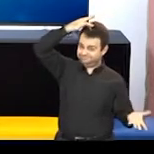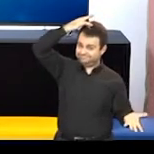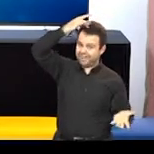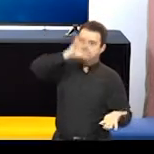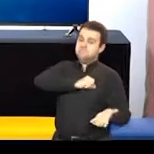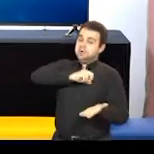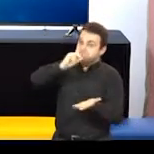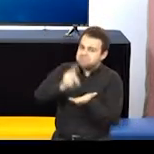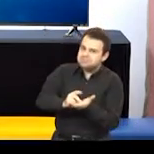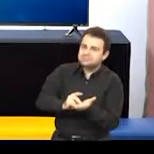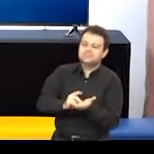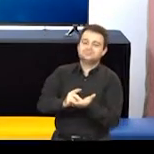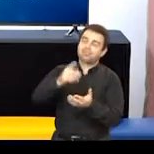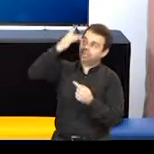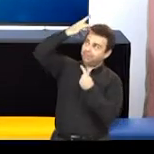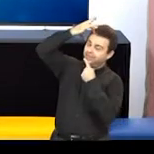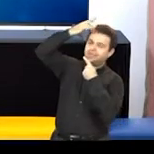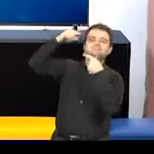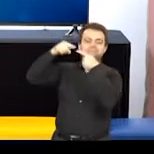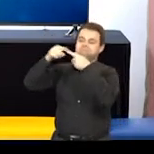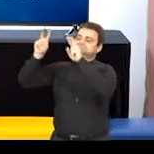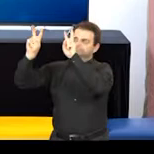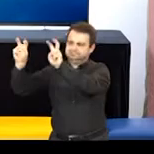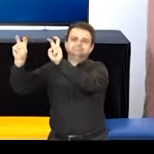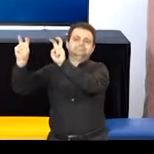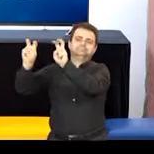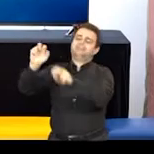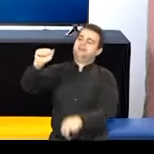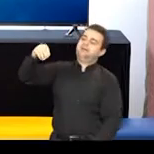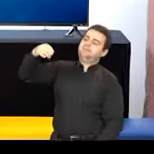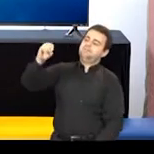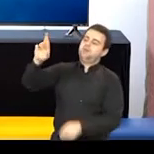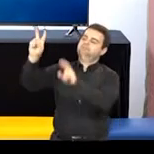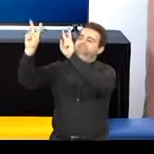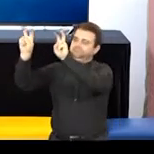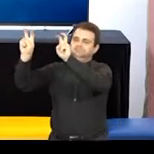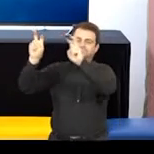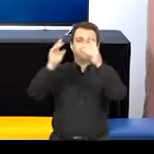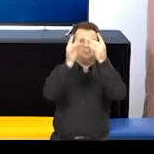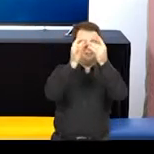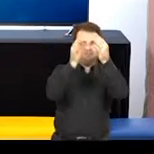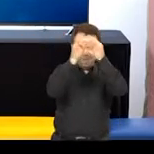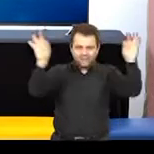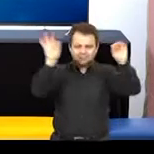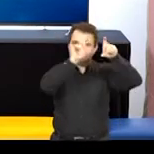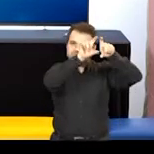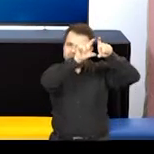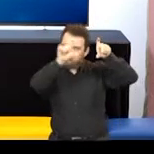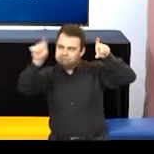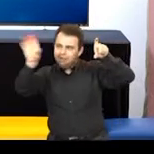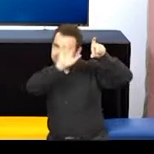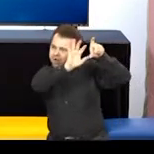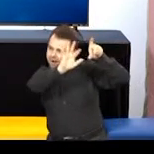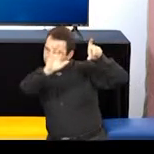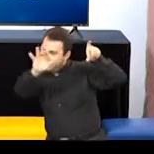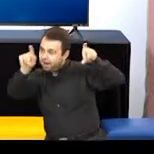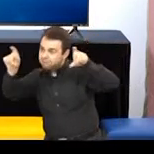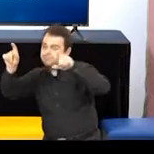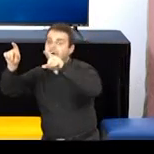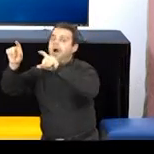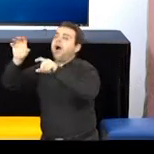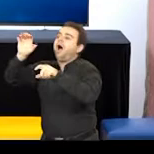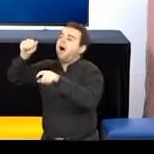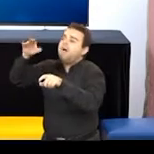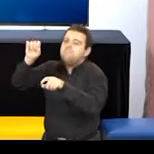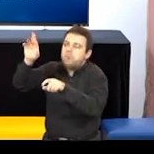um sentido contrário a isso. As aspas ali foram utilizadas para indicar que amor foi utilizado em outro